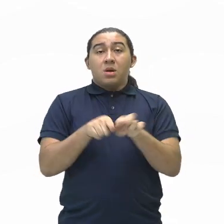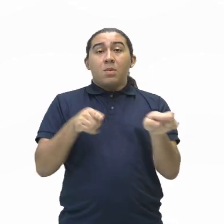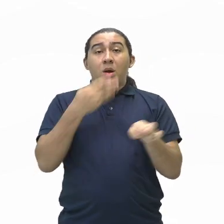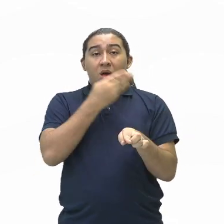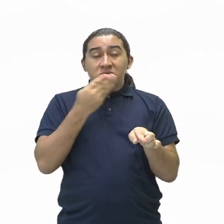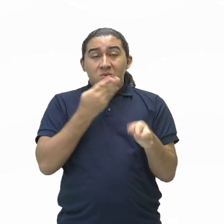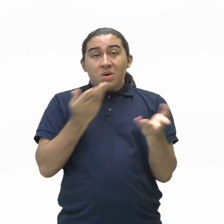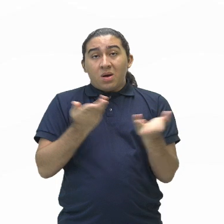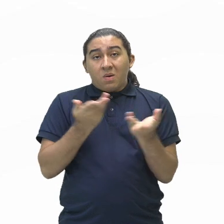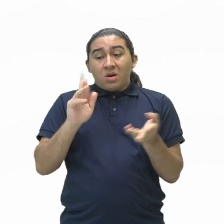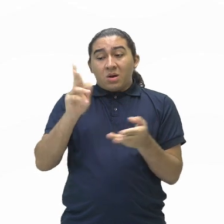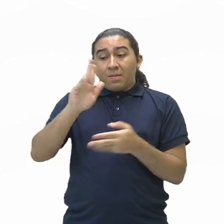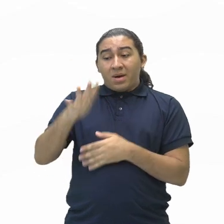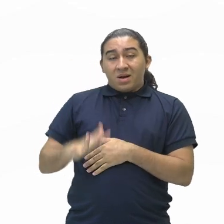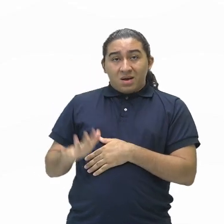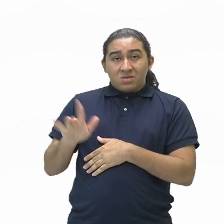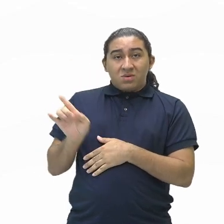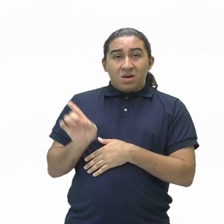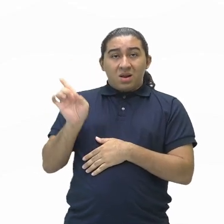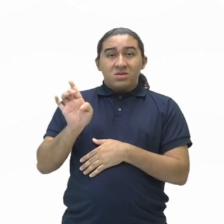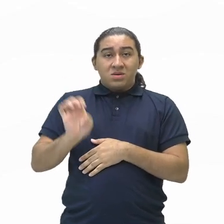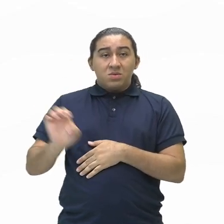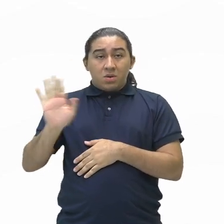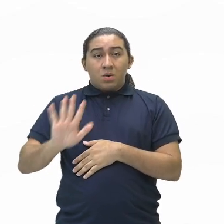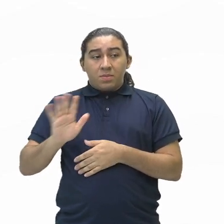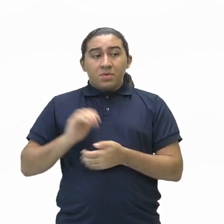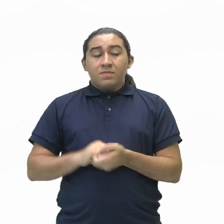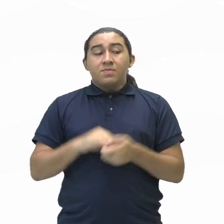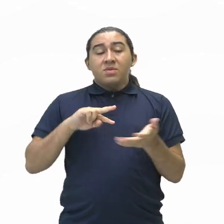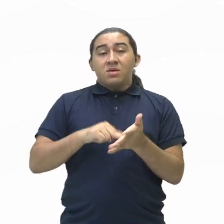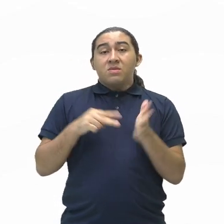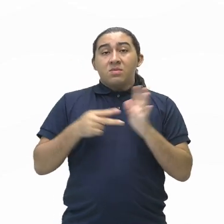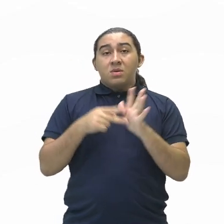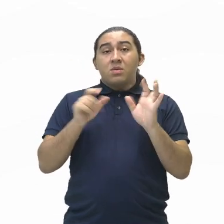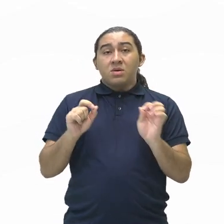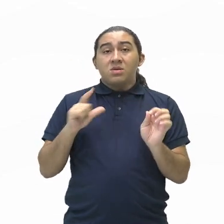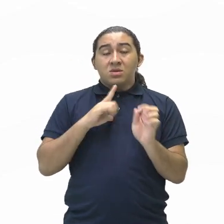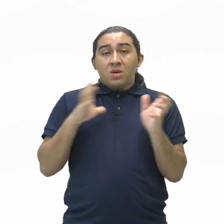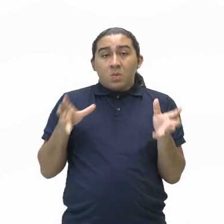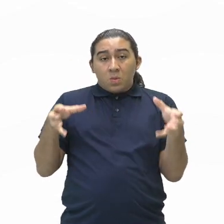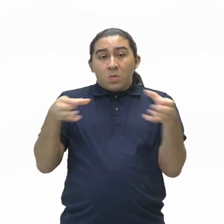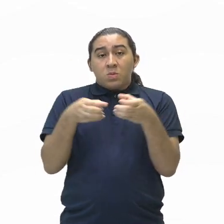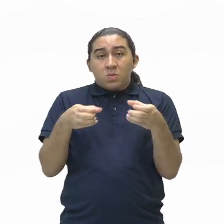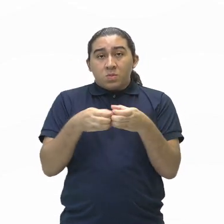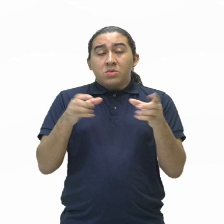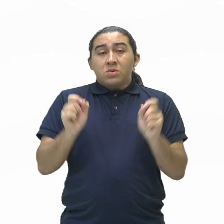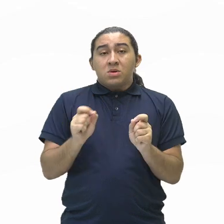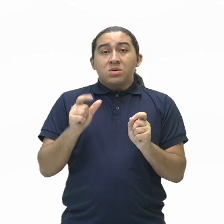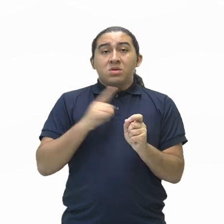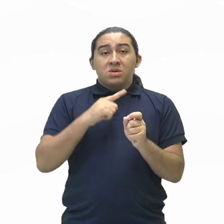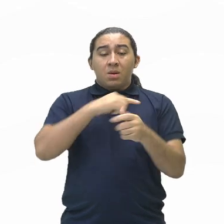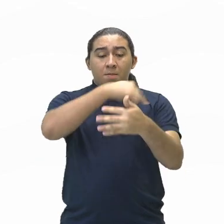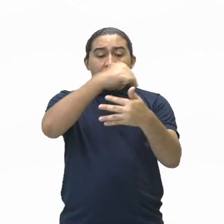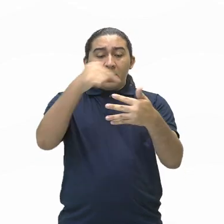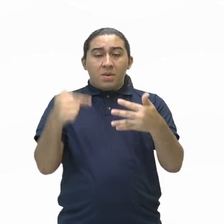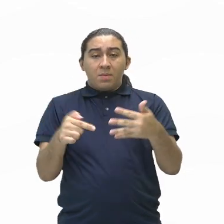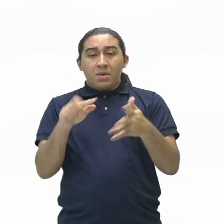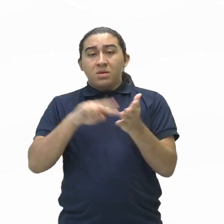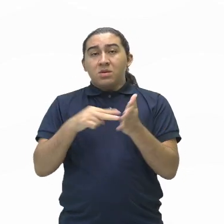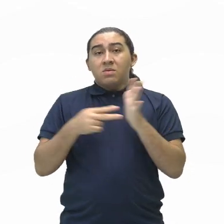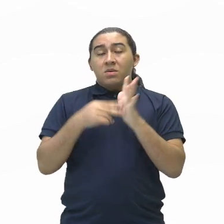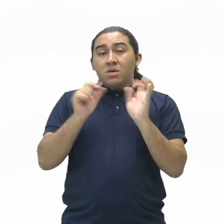açúcar na Europa. Então, nós temos um conjunto de fatores que vai levar a